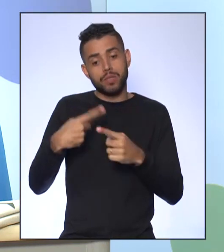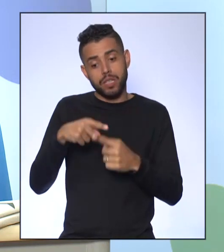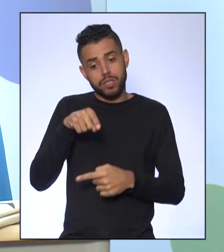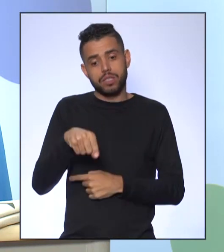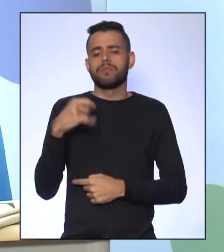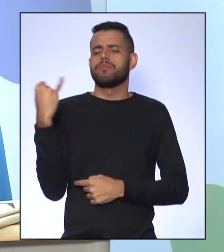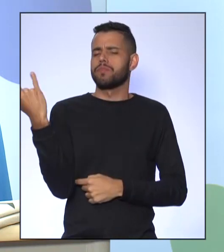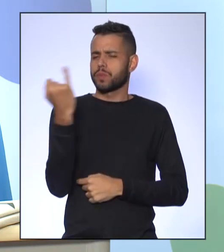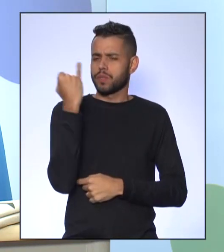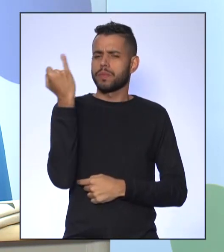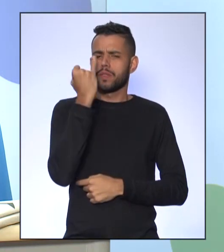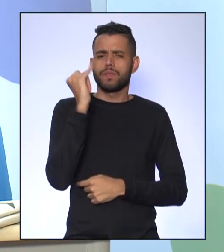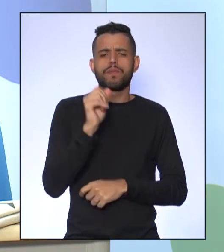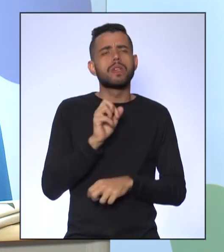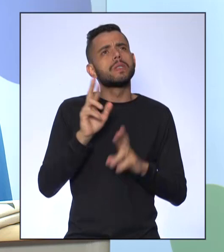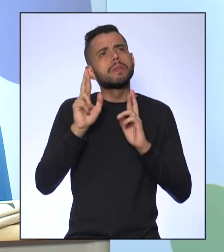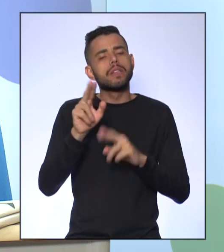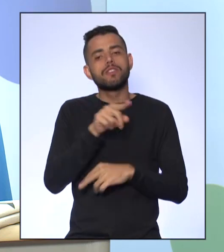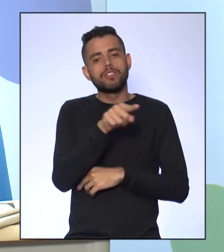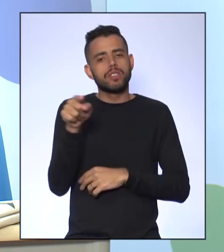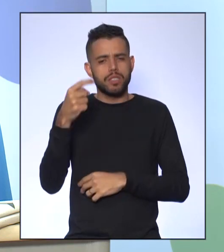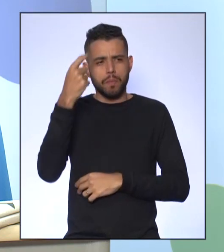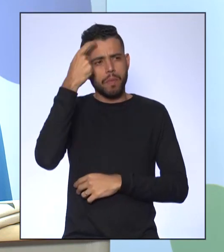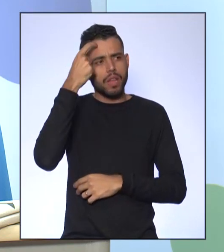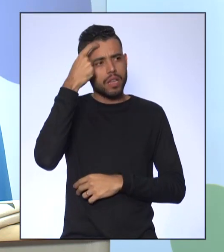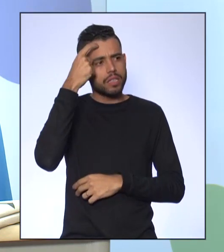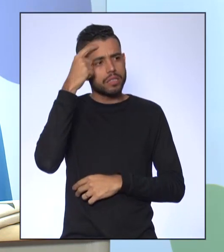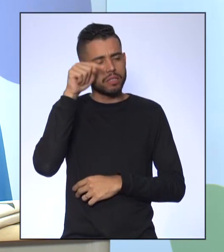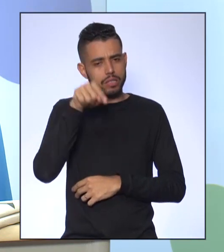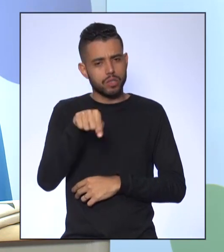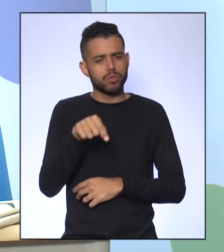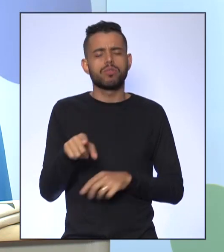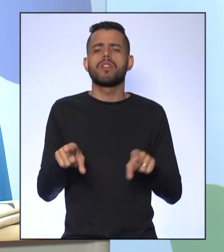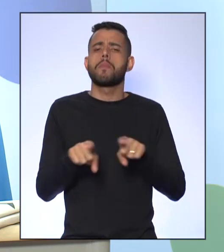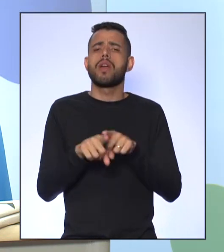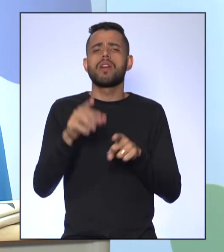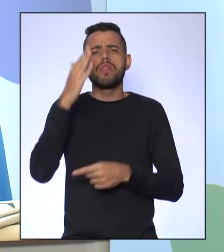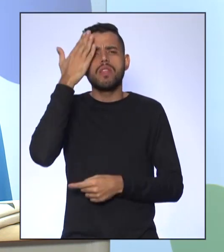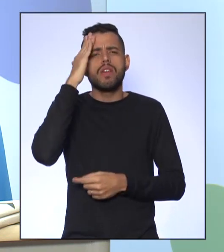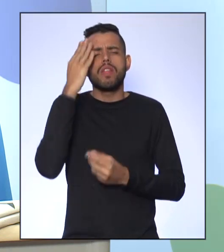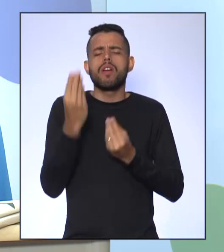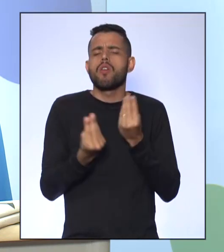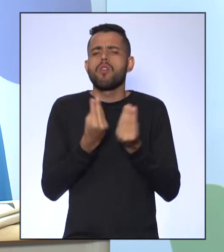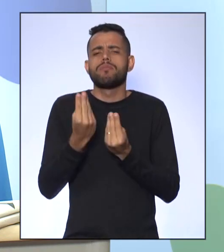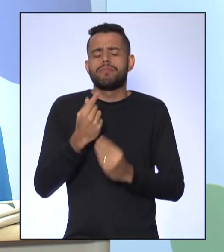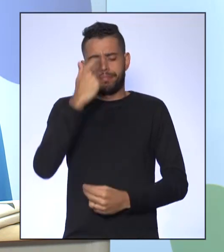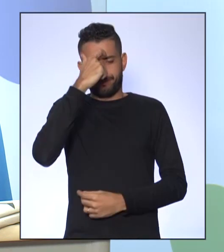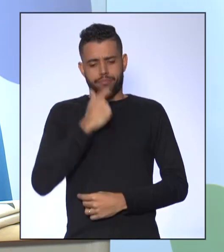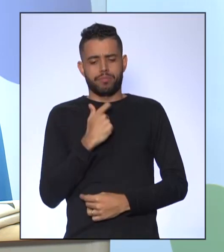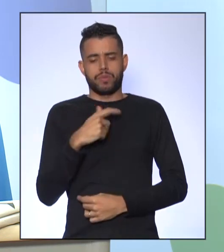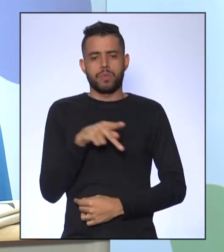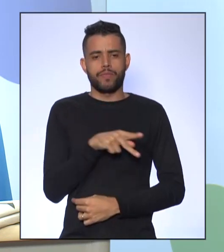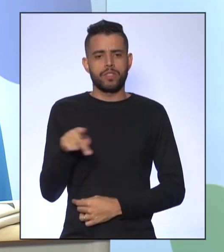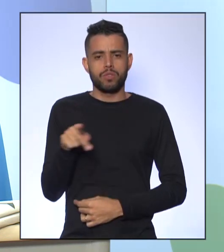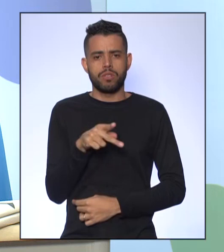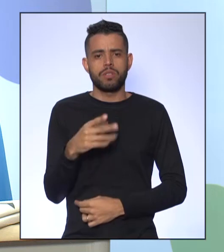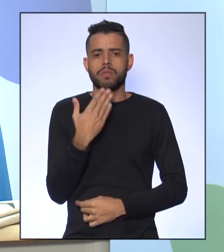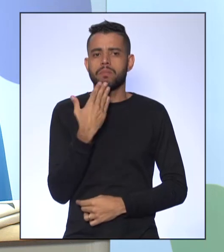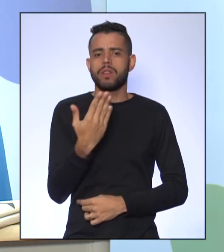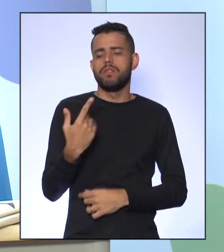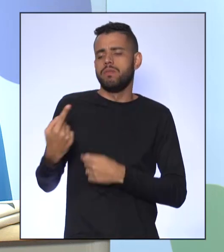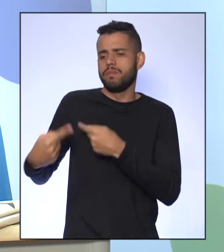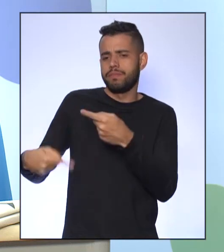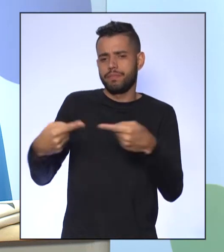espero que vocês pensem sobre isso, né? E compreendam a postura do seu professor quando ele pede um debate, quando ele